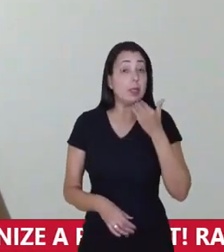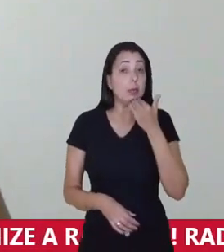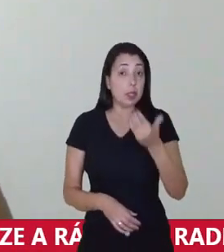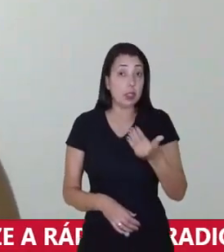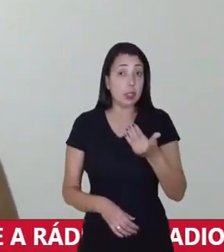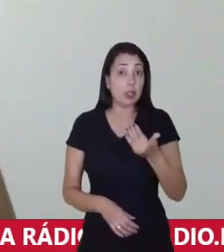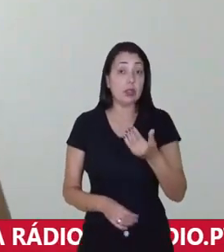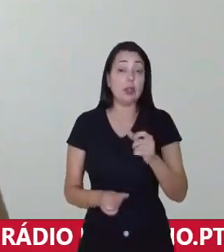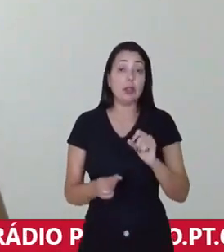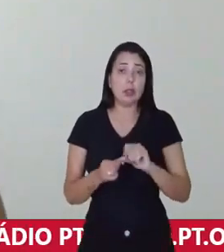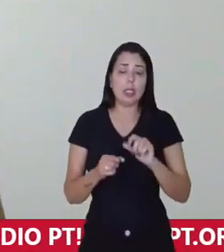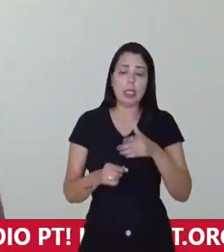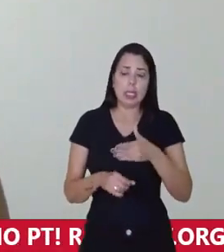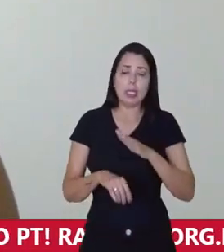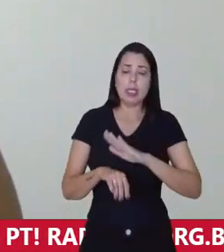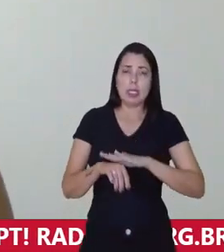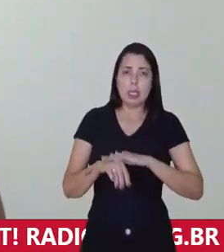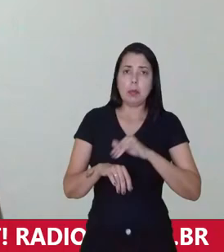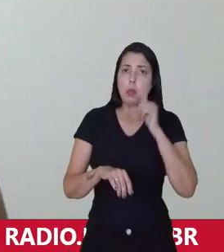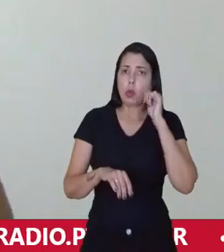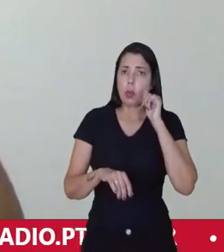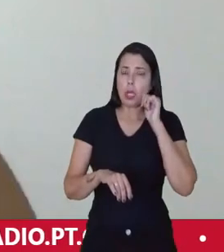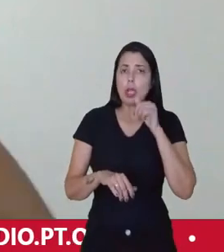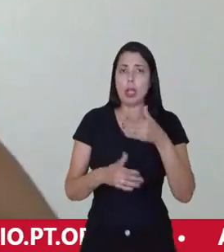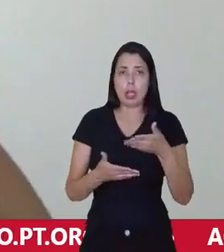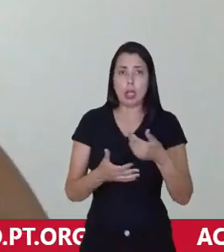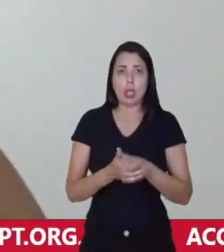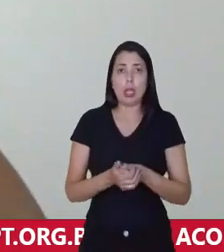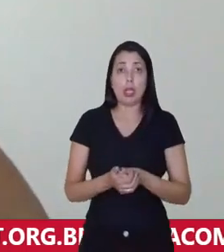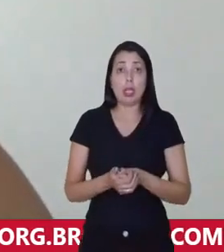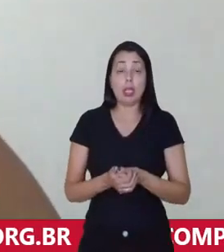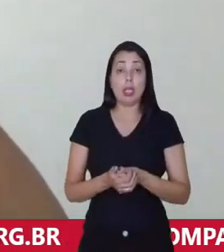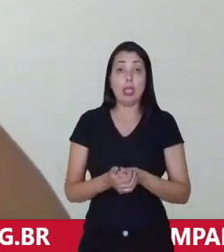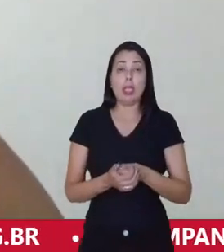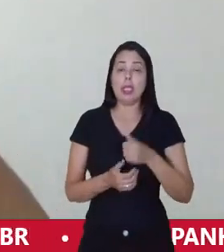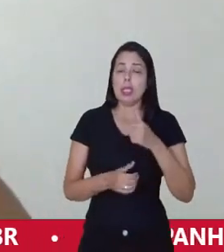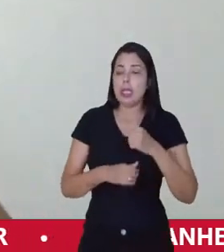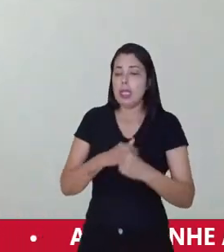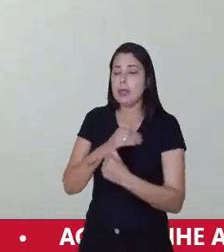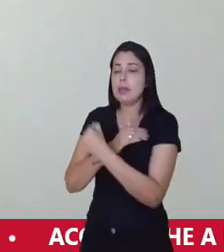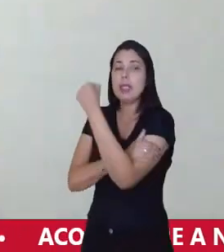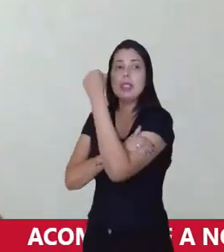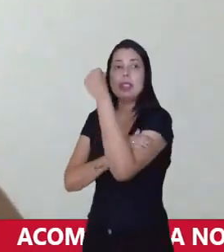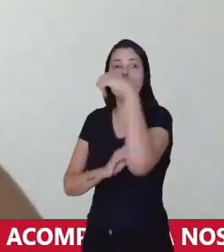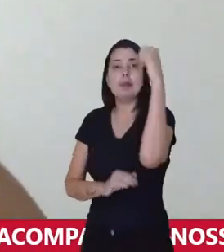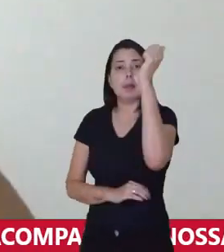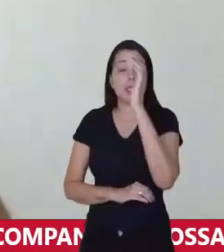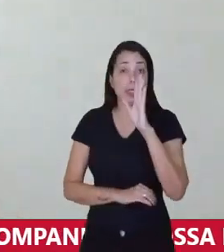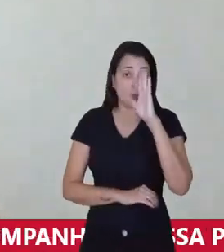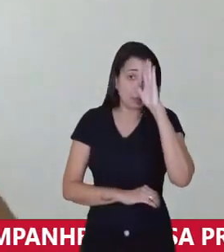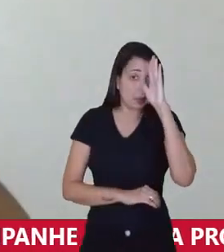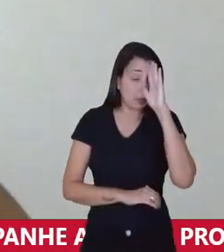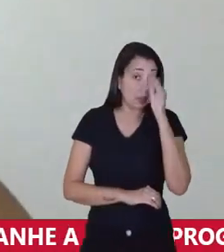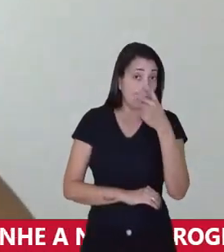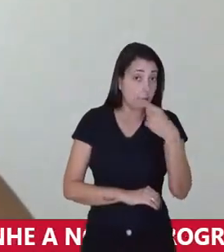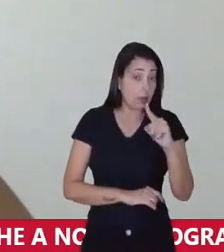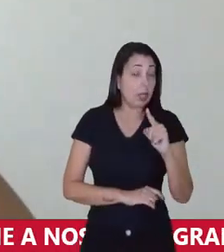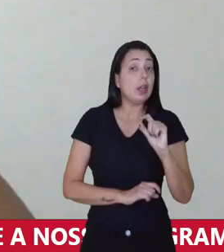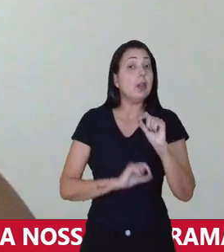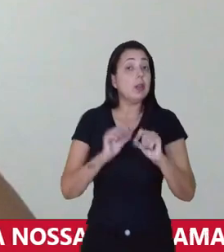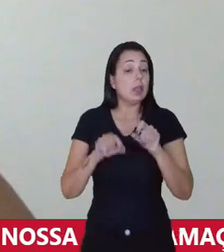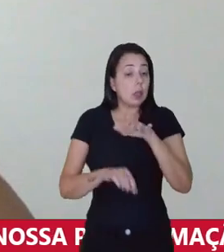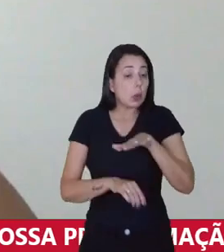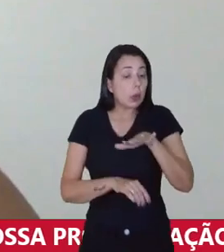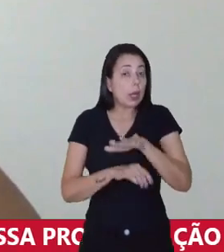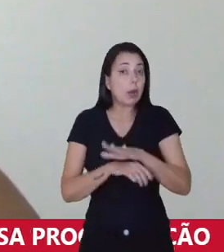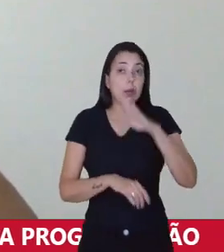reivindicação feita, então, naquele momento, pelas mulheres e as feministas brasileiras, principalmente, isso vai para o campo tanto